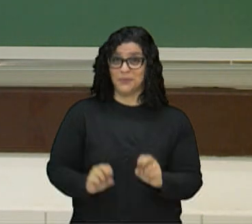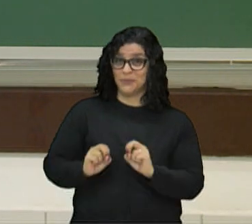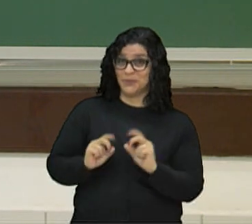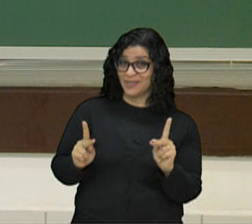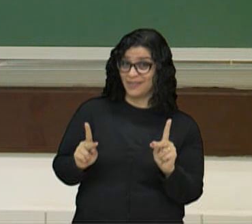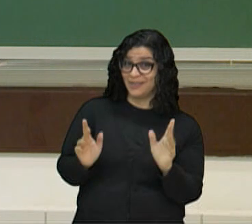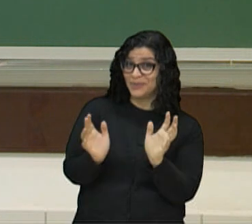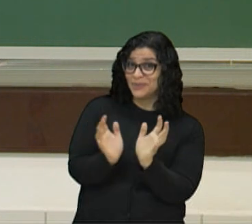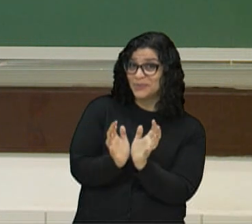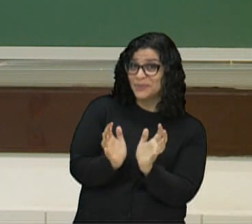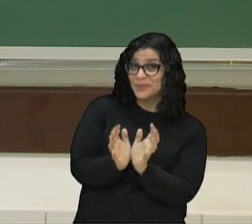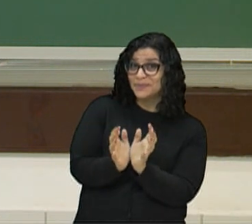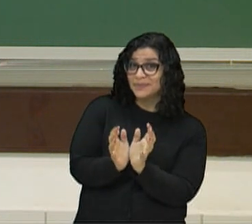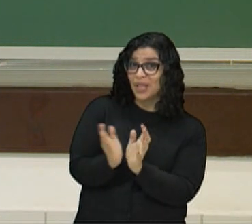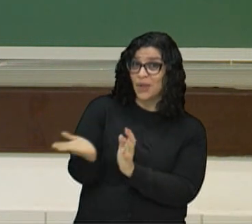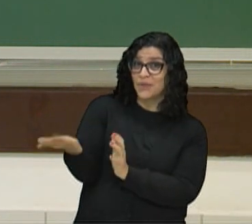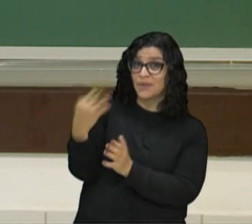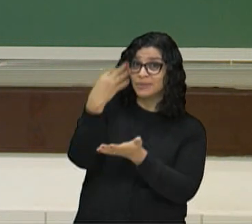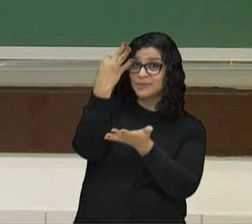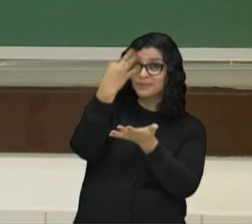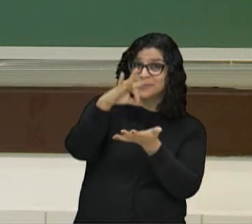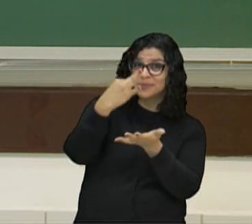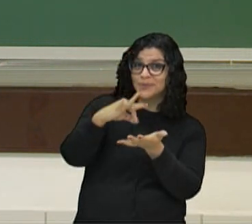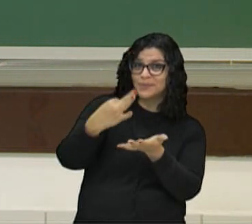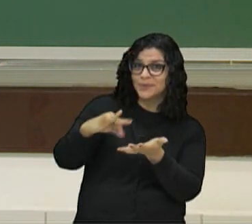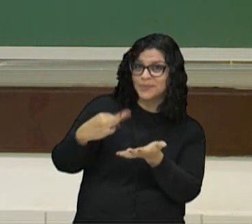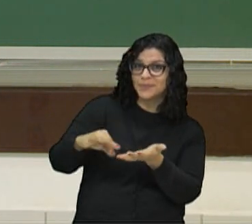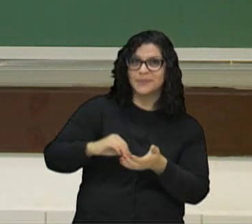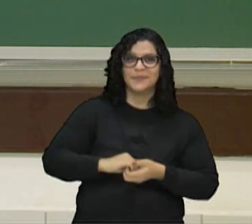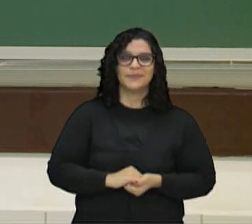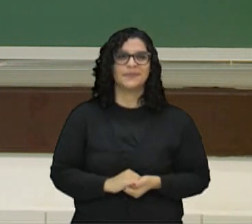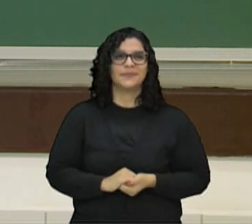Ok, turma? Vamos à correção?